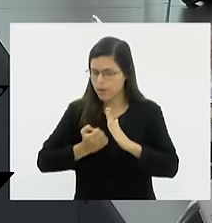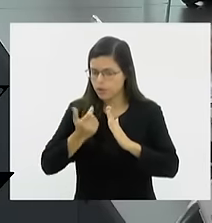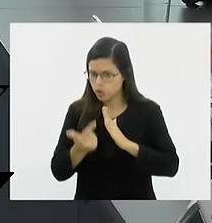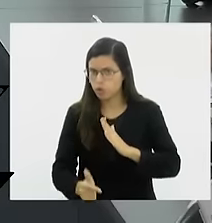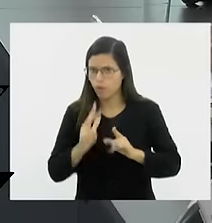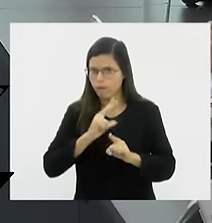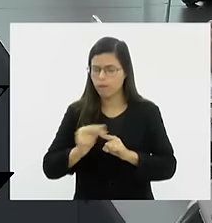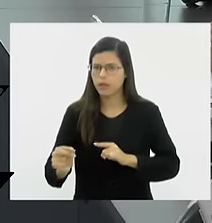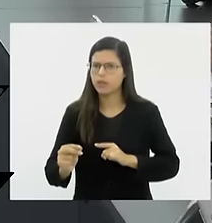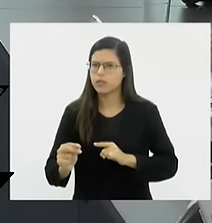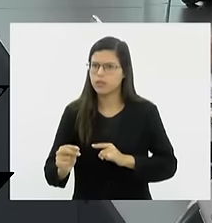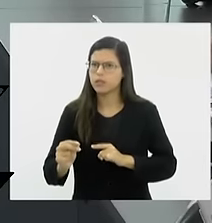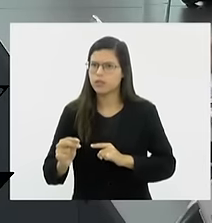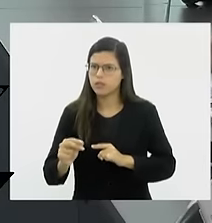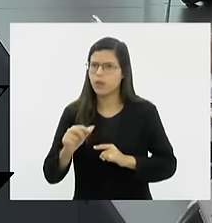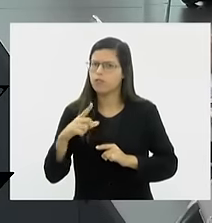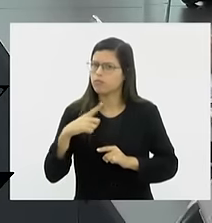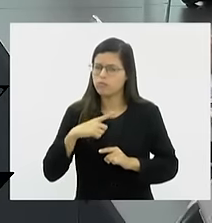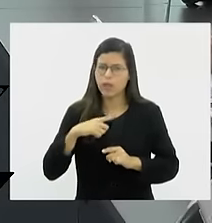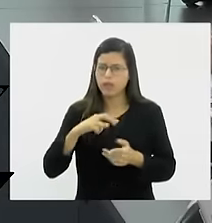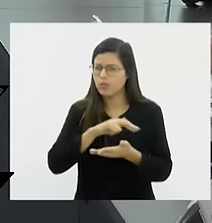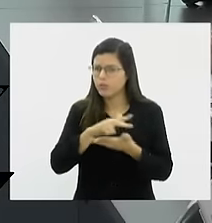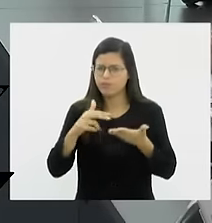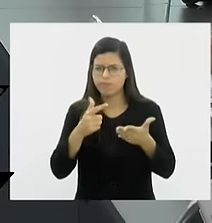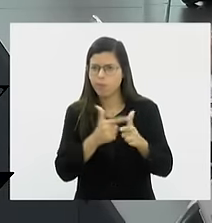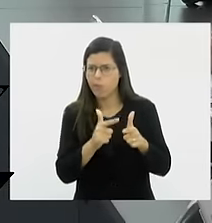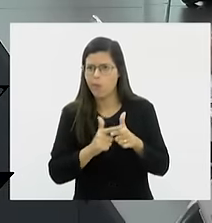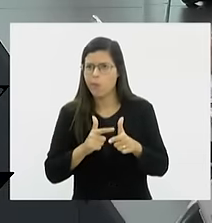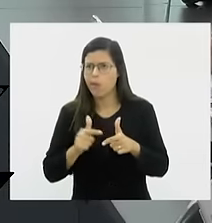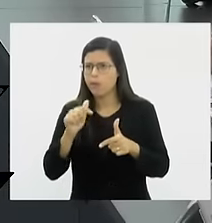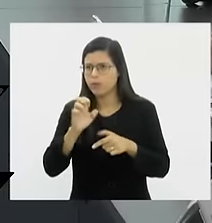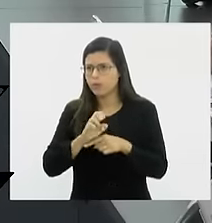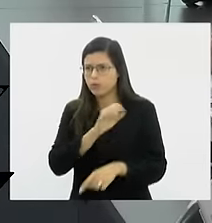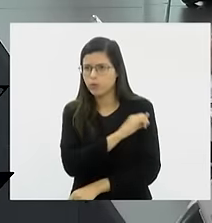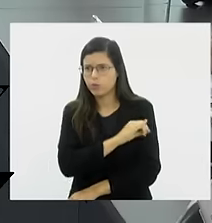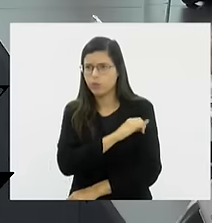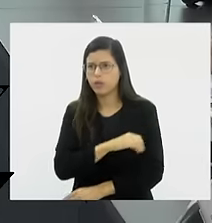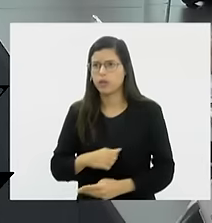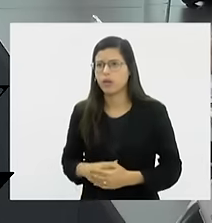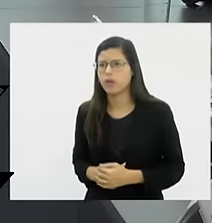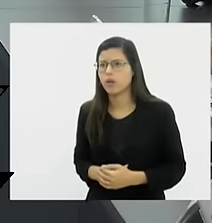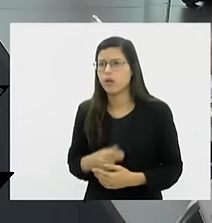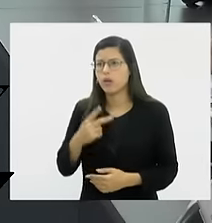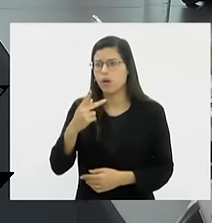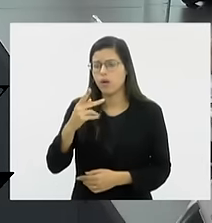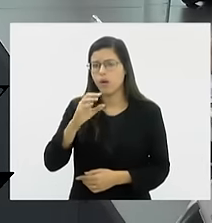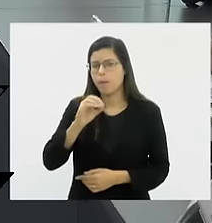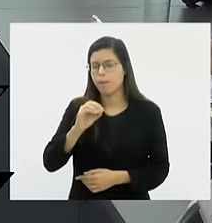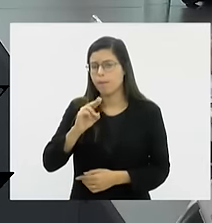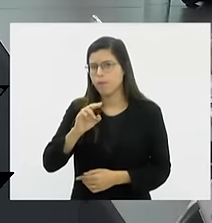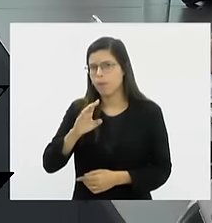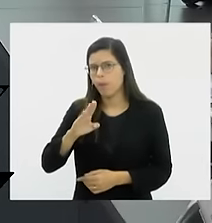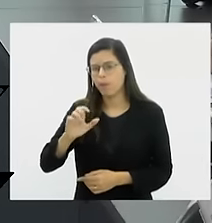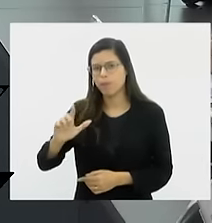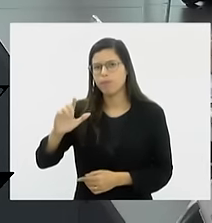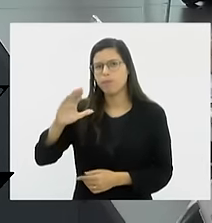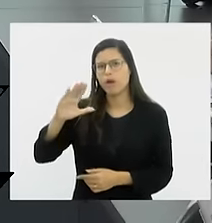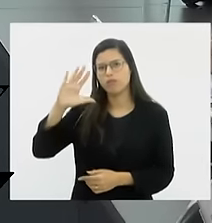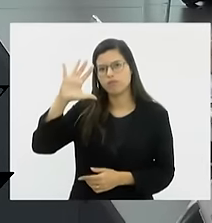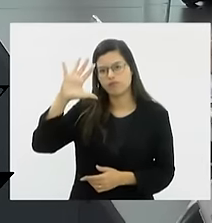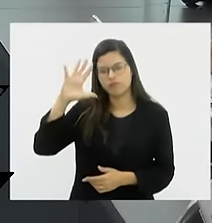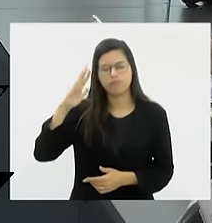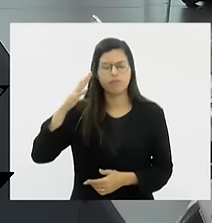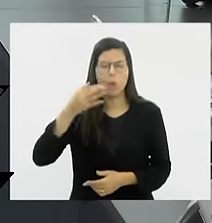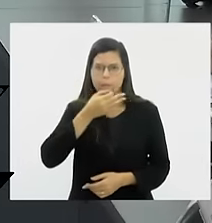envolvido em diversos escândalos do Estado de Janeiro. Aqui as empresas, o nome das empresas, eu queria pedir a Vossa Excelência. Encaminhamento, deputado Poubel, em votação. Aprovado. Senhores deputados